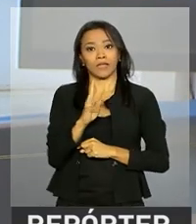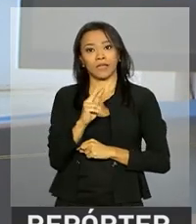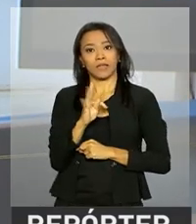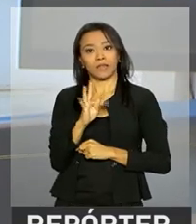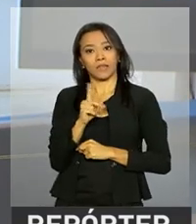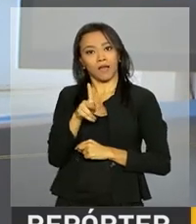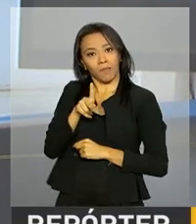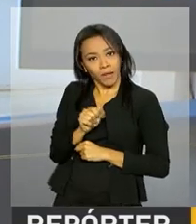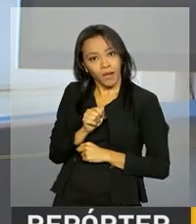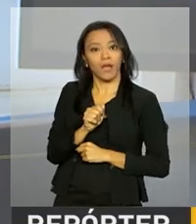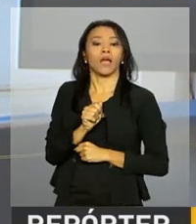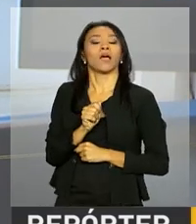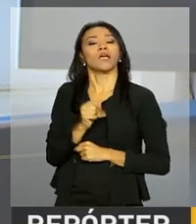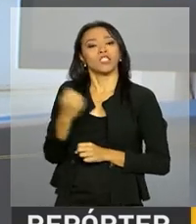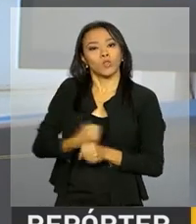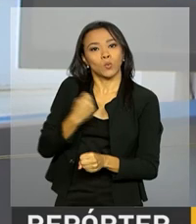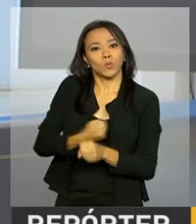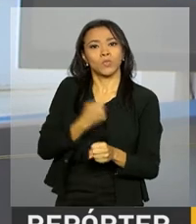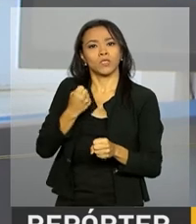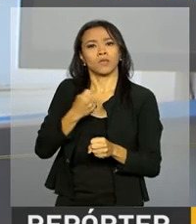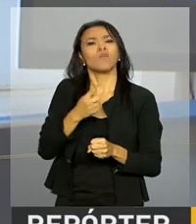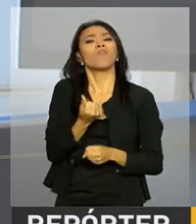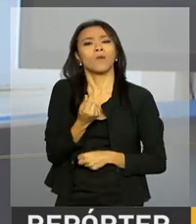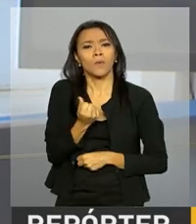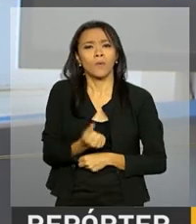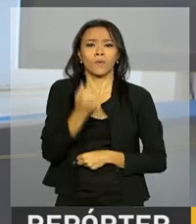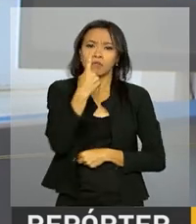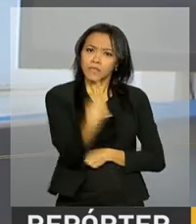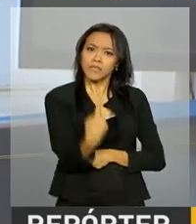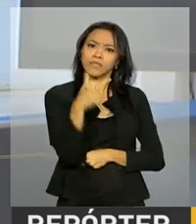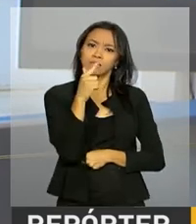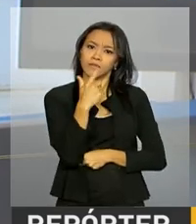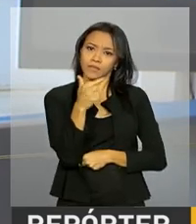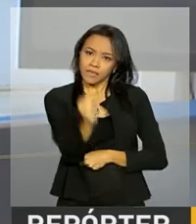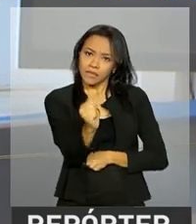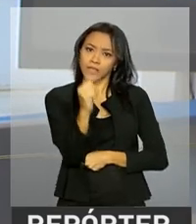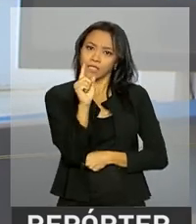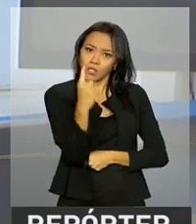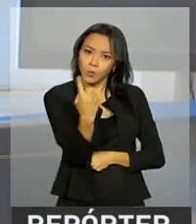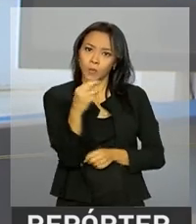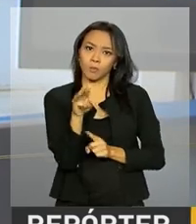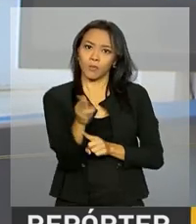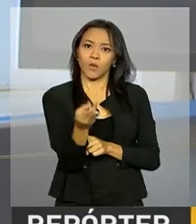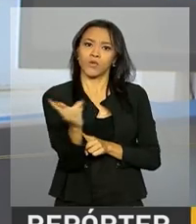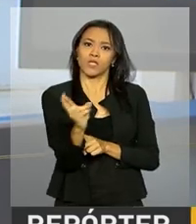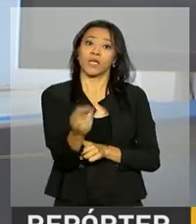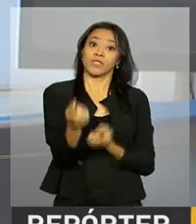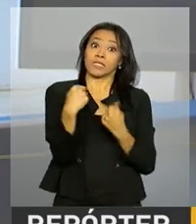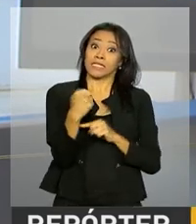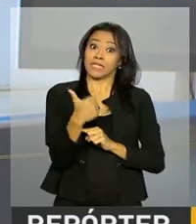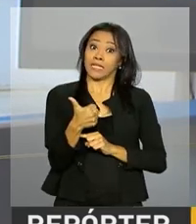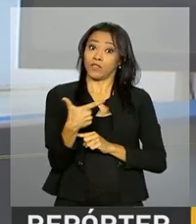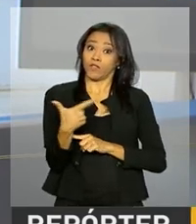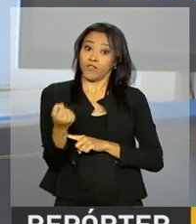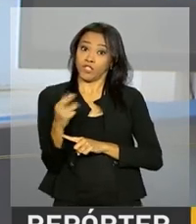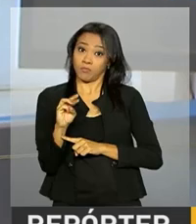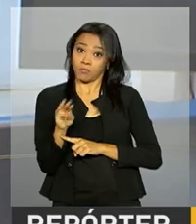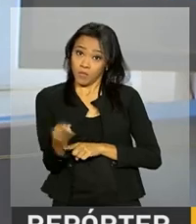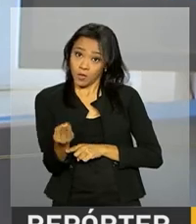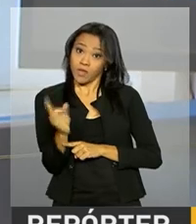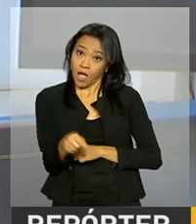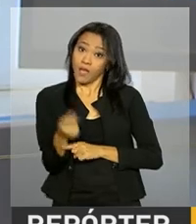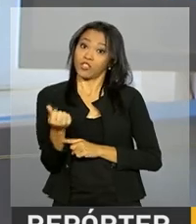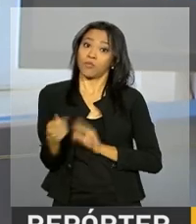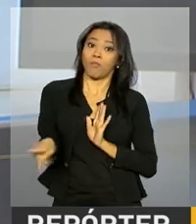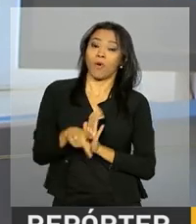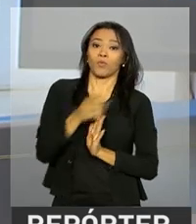Metropolitana Norte está estimada em R 171 milhões reais sendo 120 milhões de recursos do governo